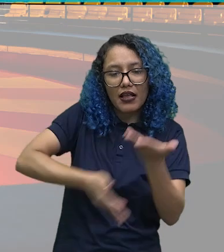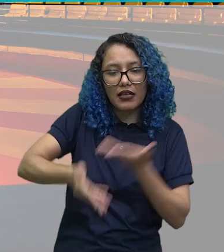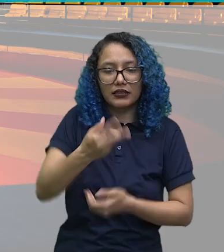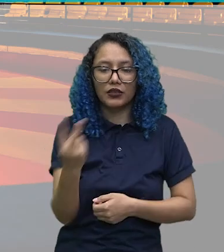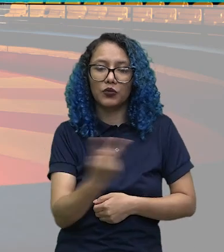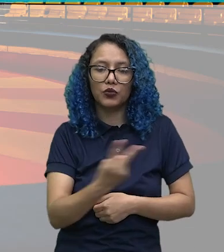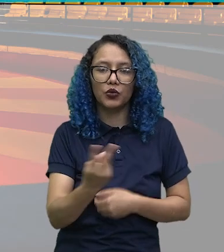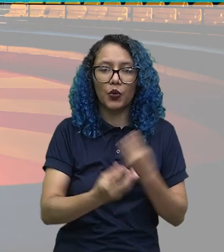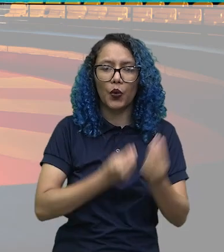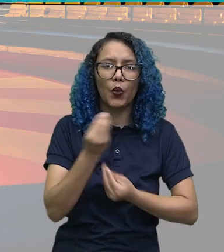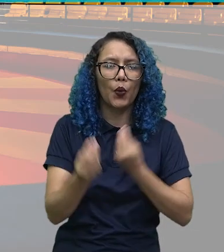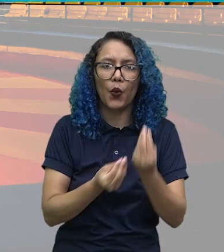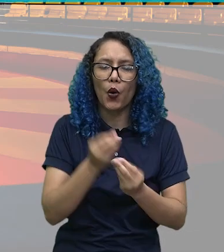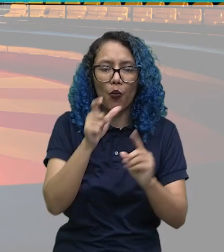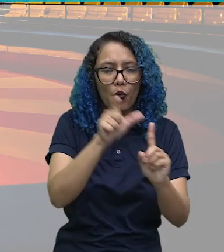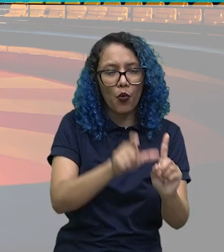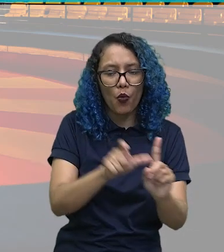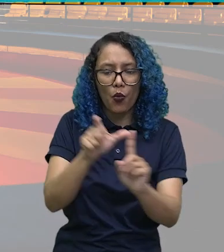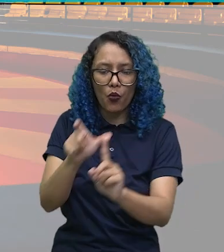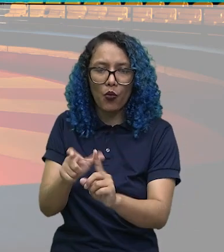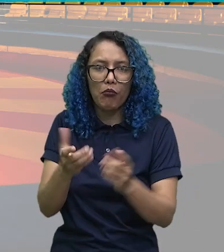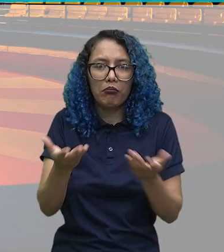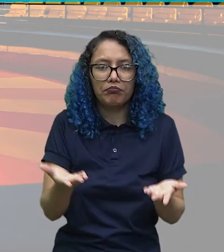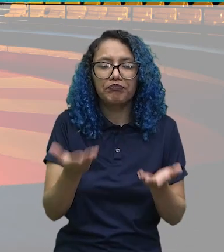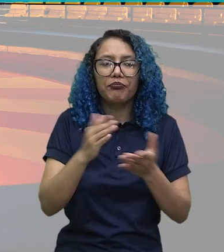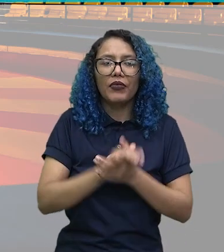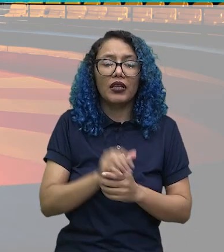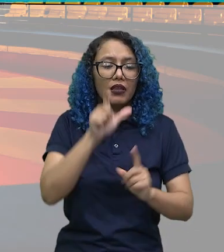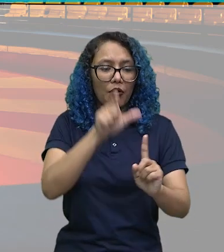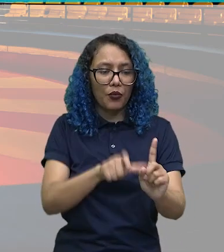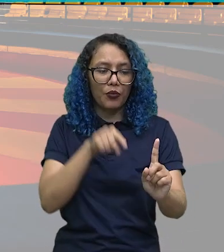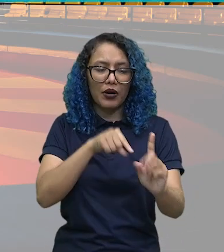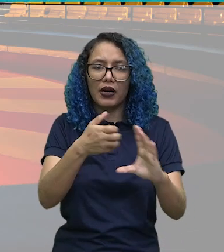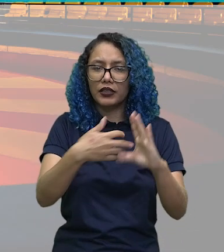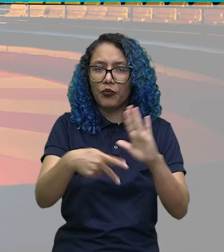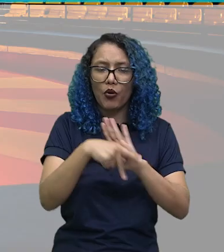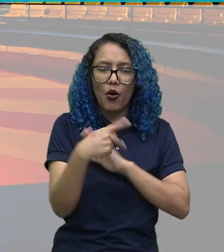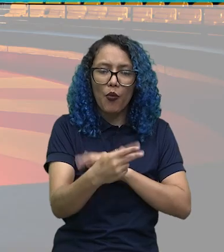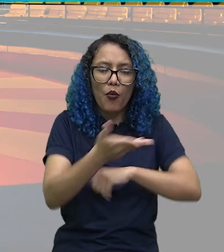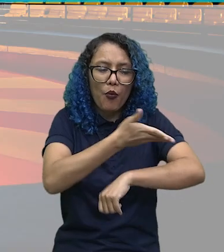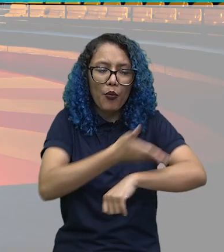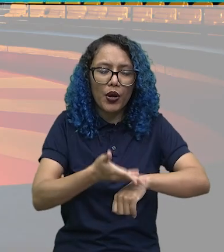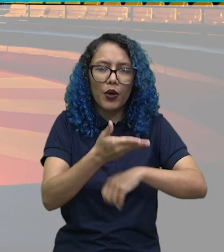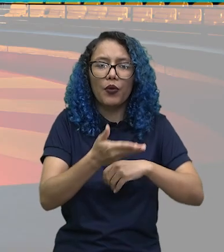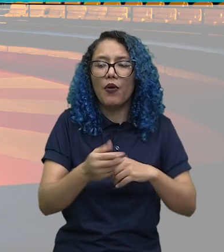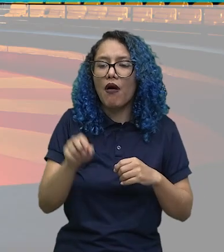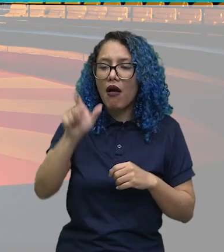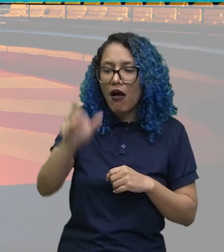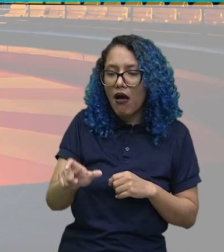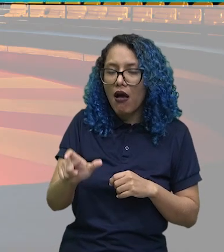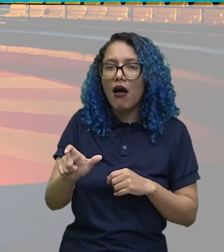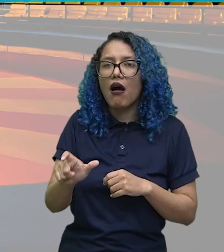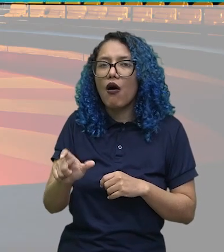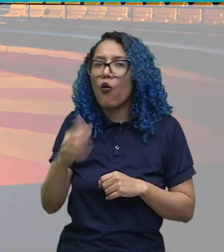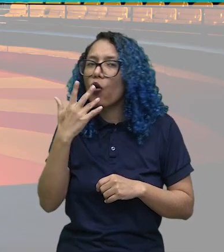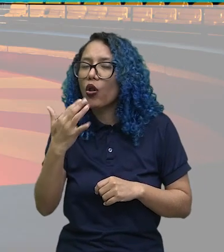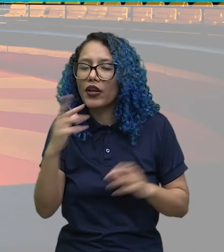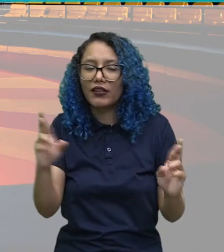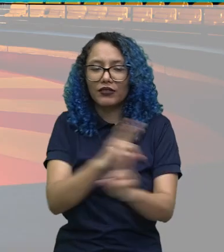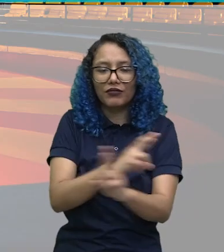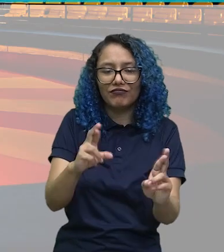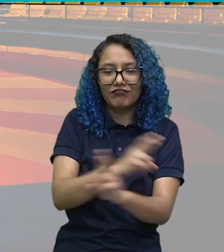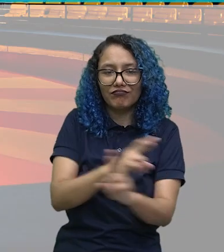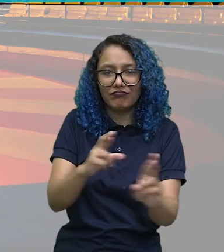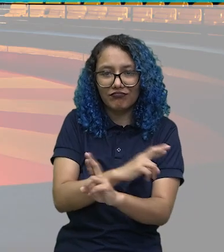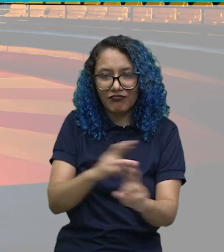e Augusto. Um dos elementos mais importantes do Clown branco é a sua relação com o Augusto, o palhaço